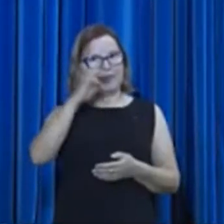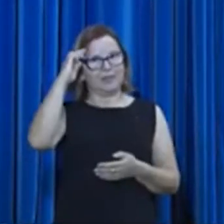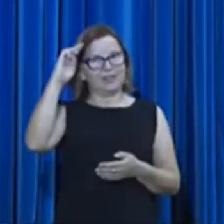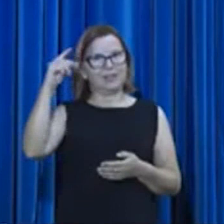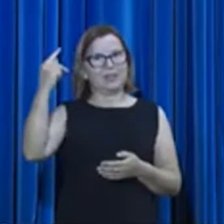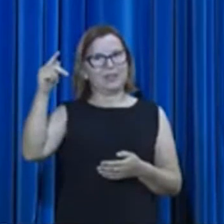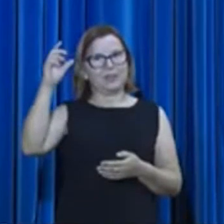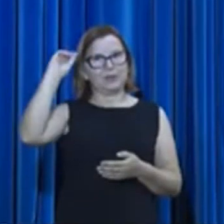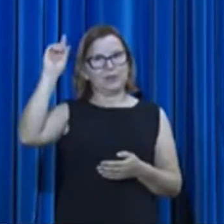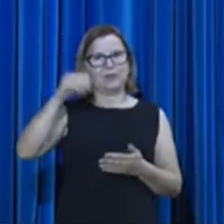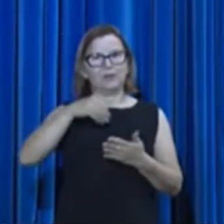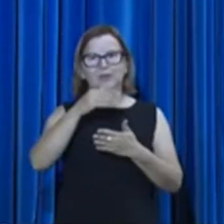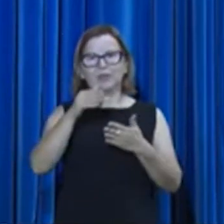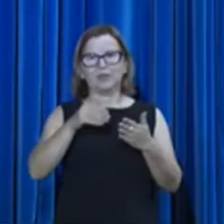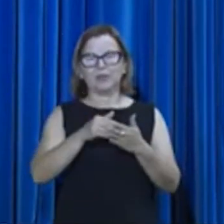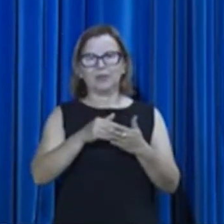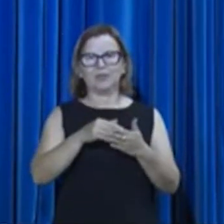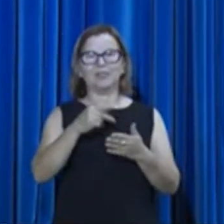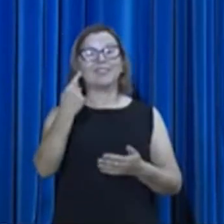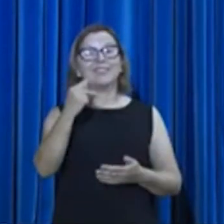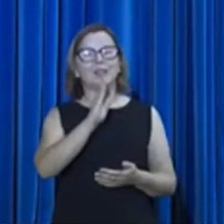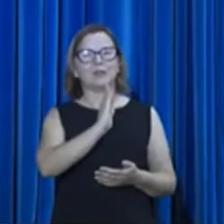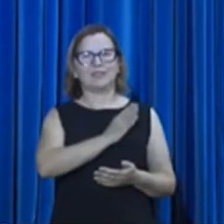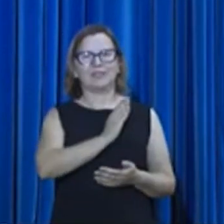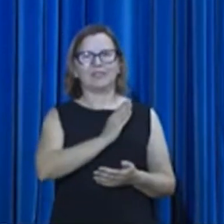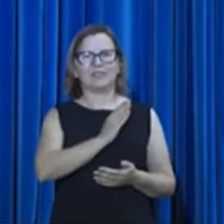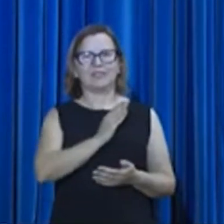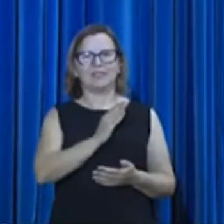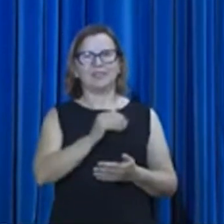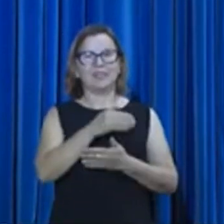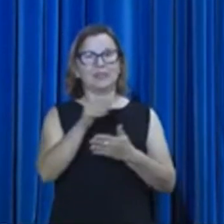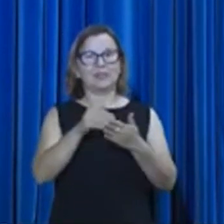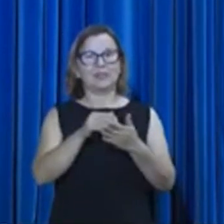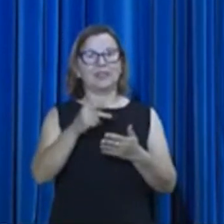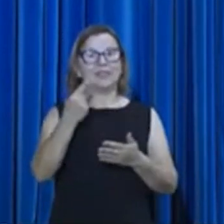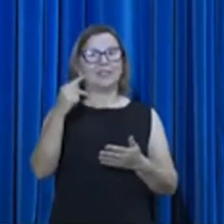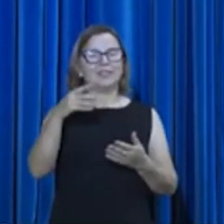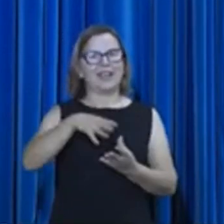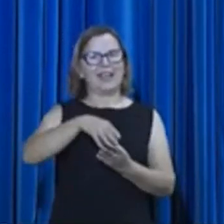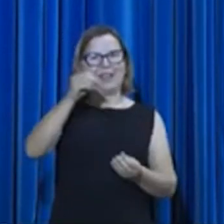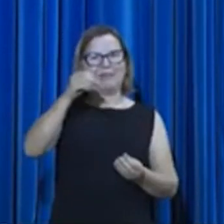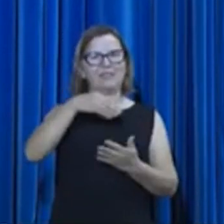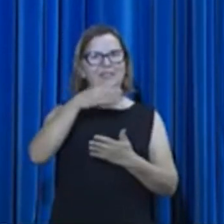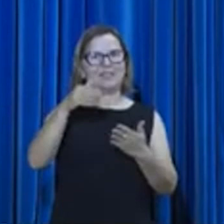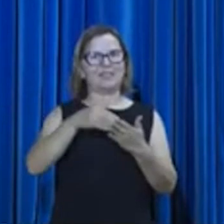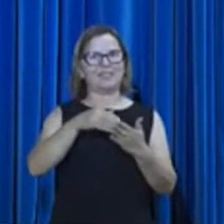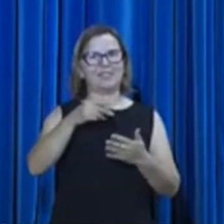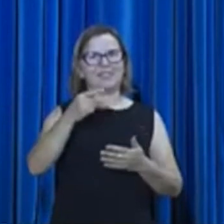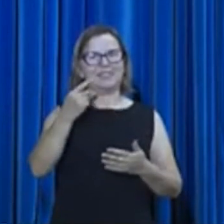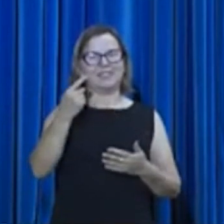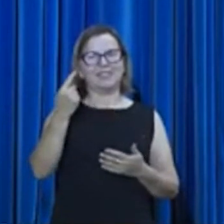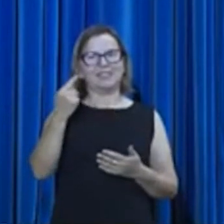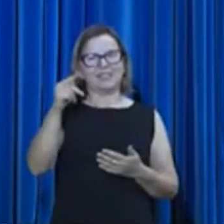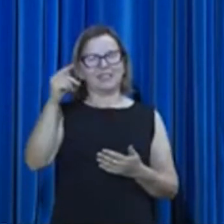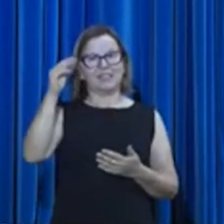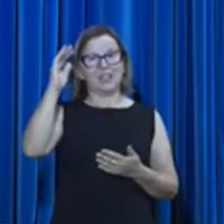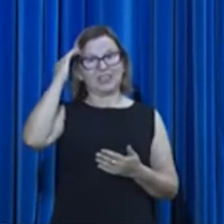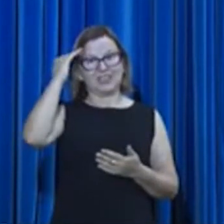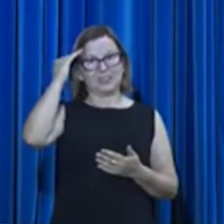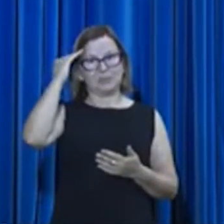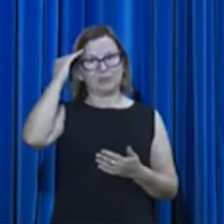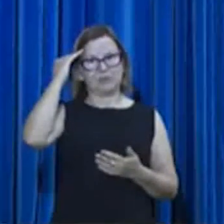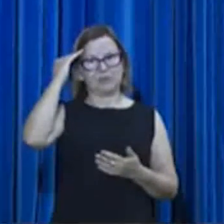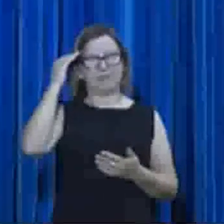todo o teu coração, de toda a tua alma e de todo o teu entendimento. Não